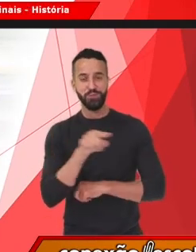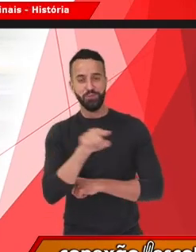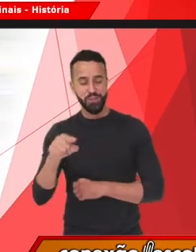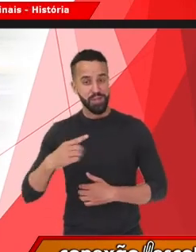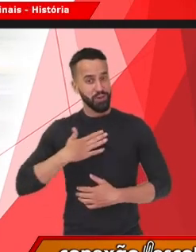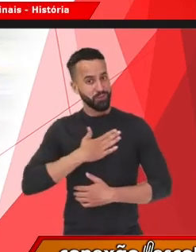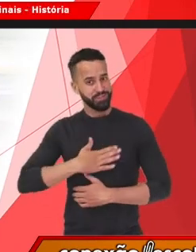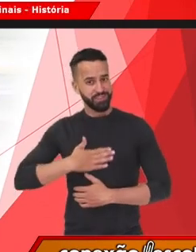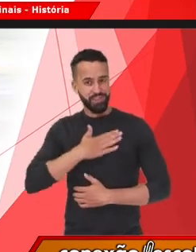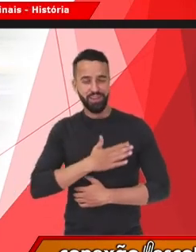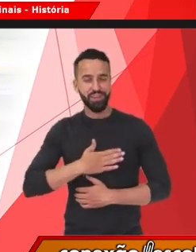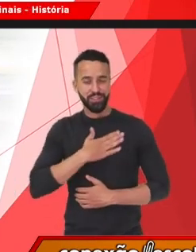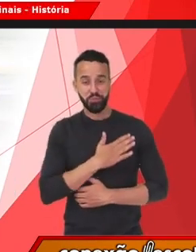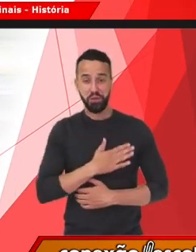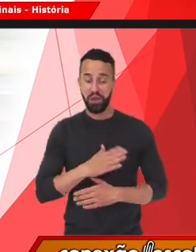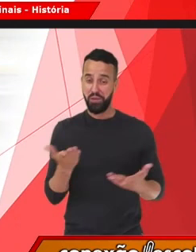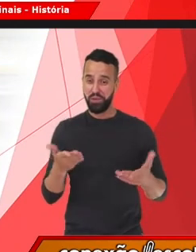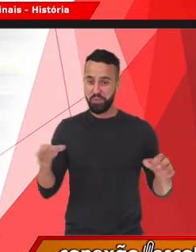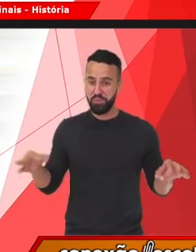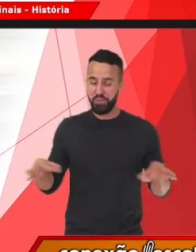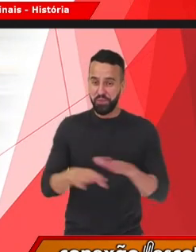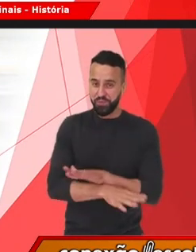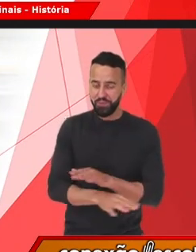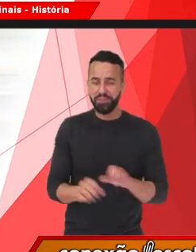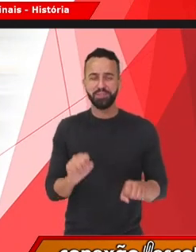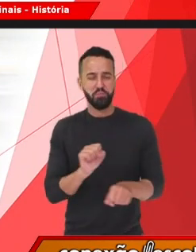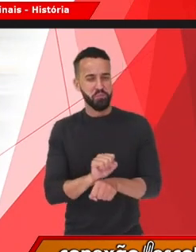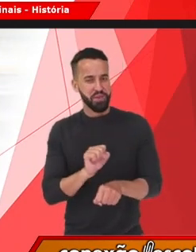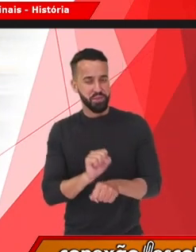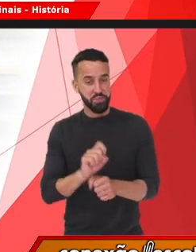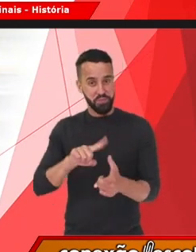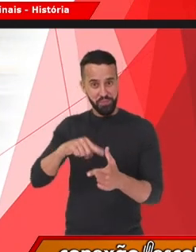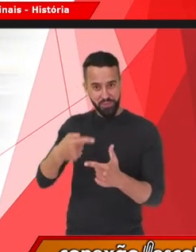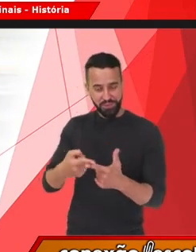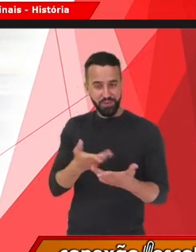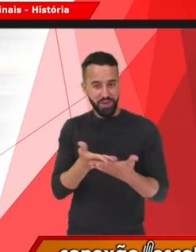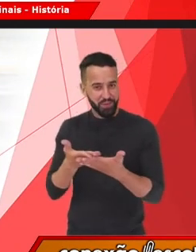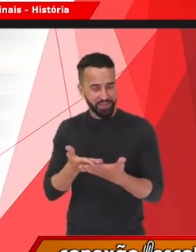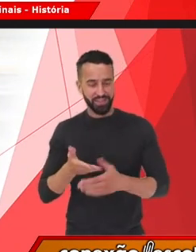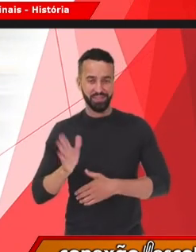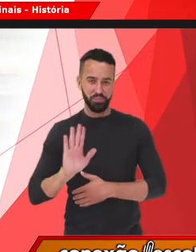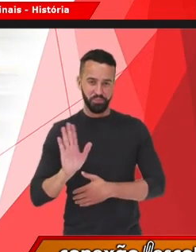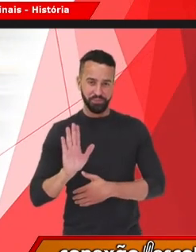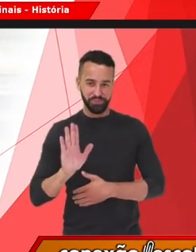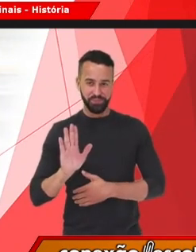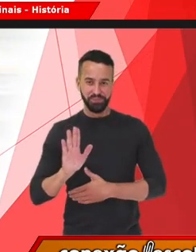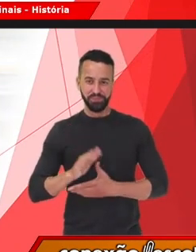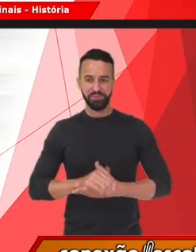aula, nos despedimos aqui e esperamos vocês na próxima. Até lá!